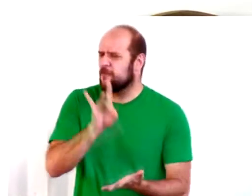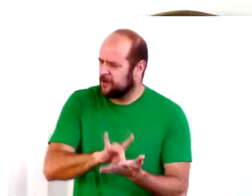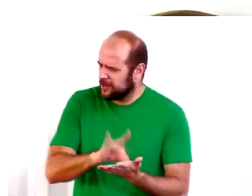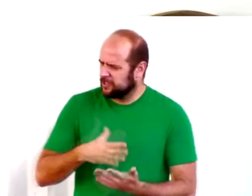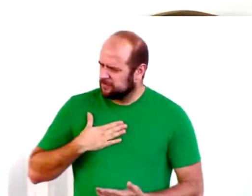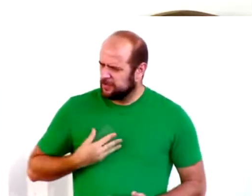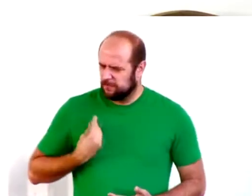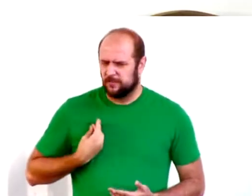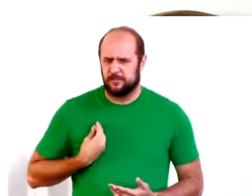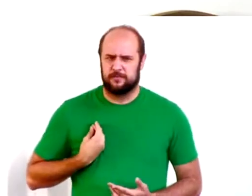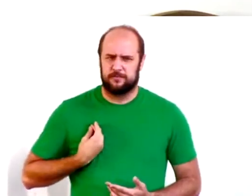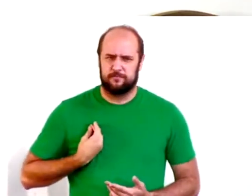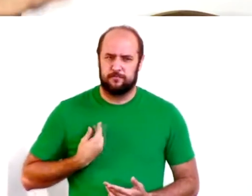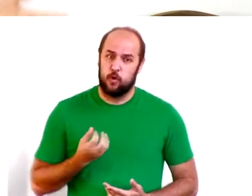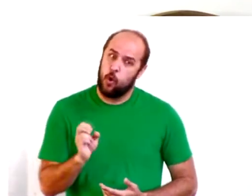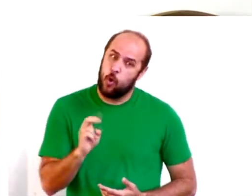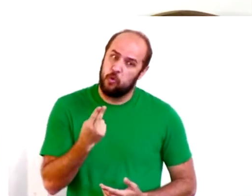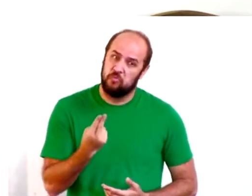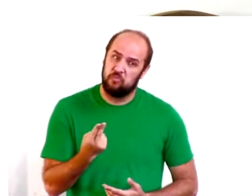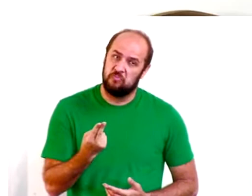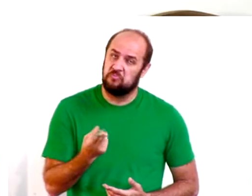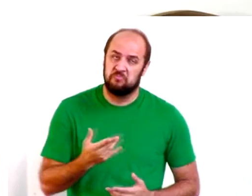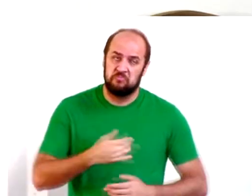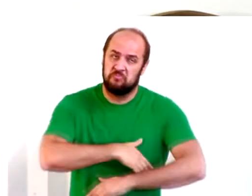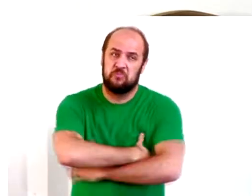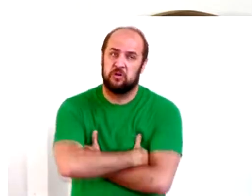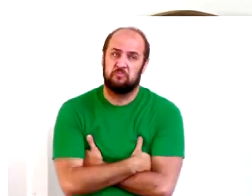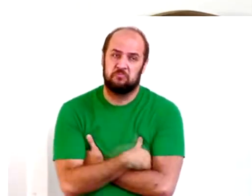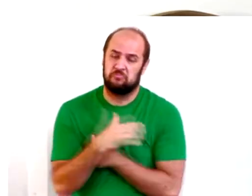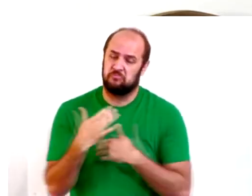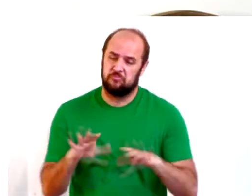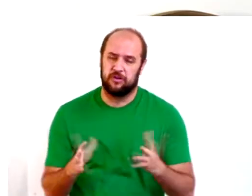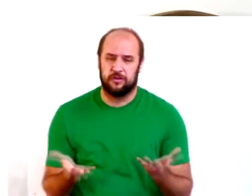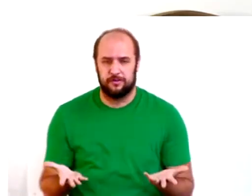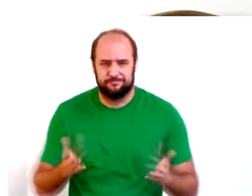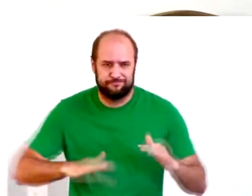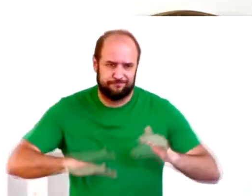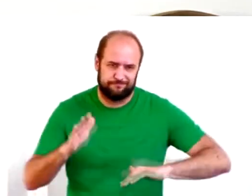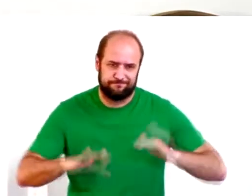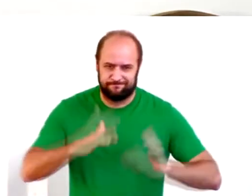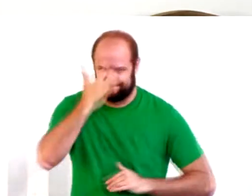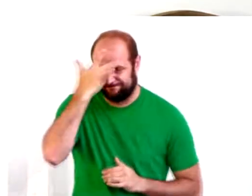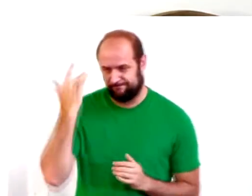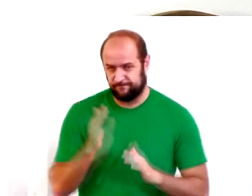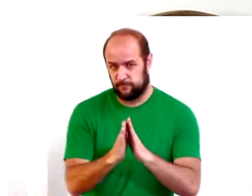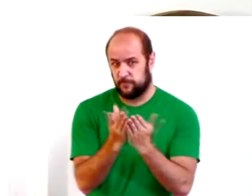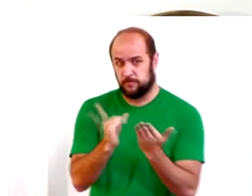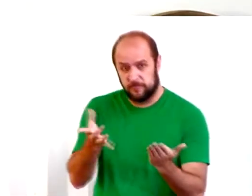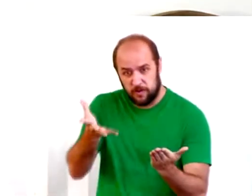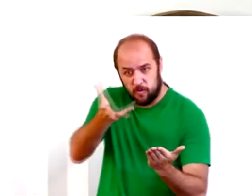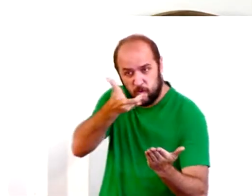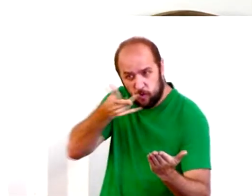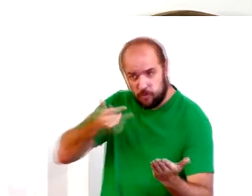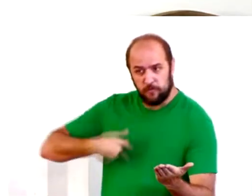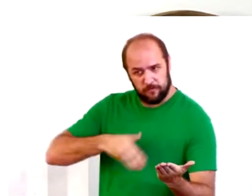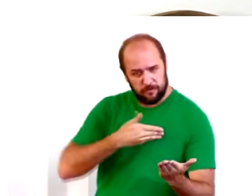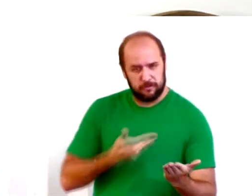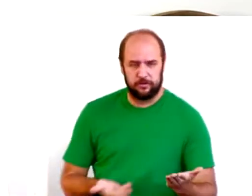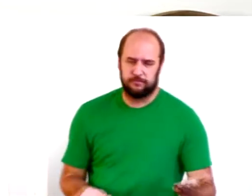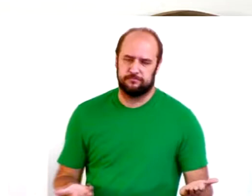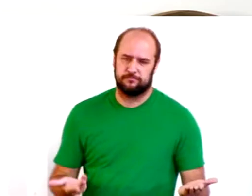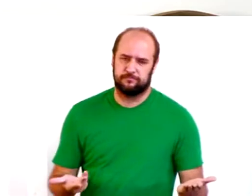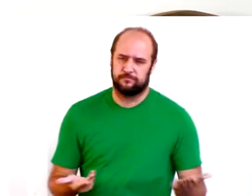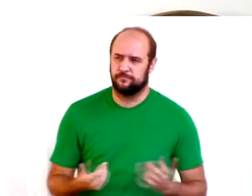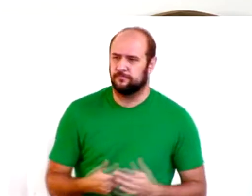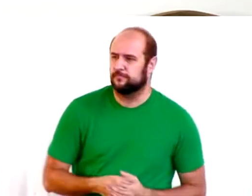da minha vida, ou não, ou eu vivo em meio às mentiras, né? A Bíblia propõe coisas a nós. A essa altura